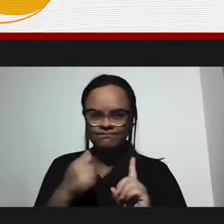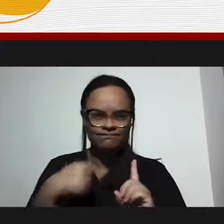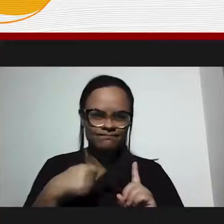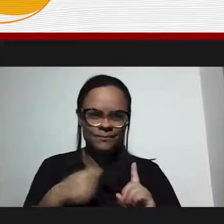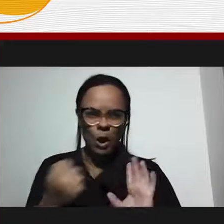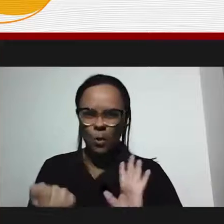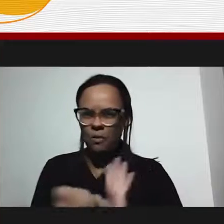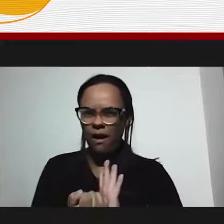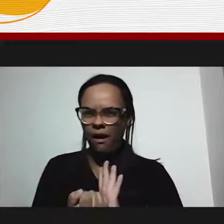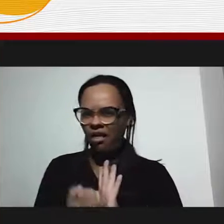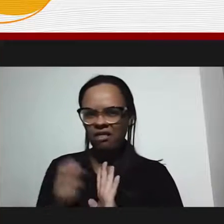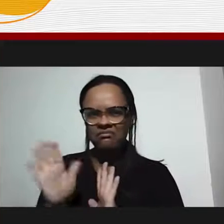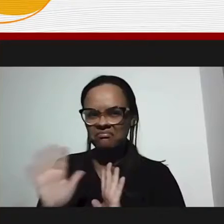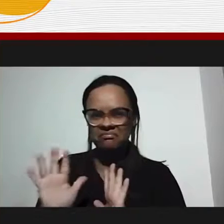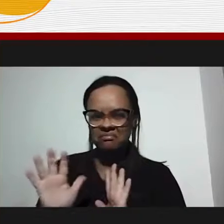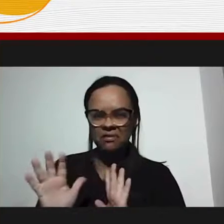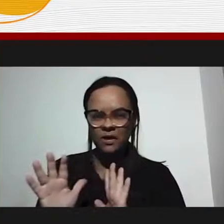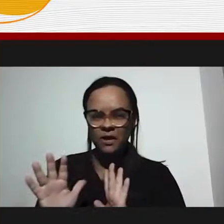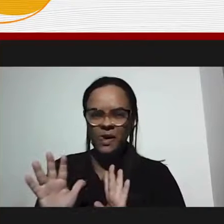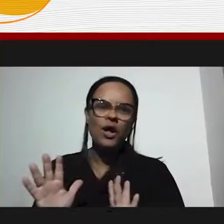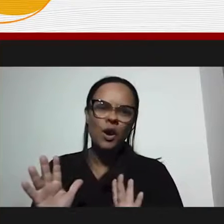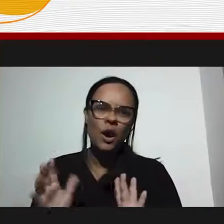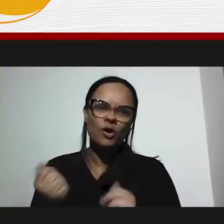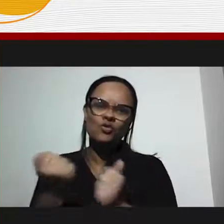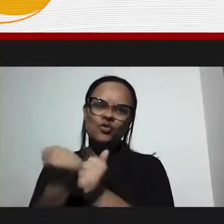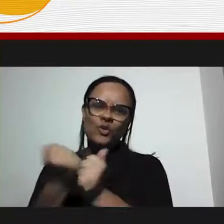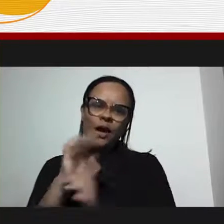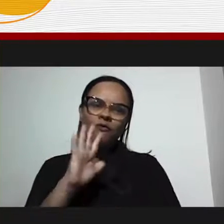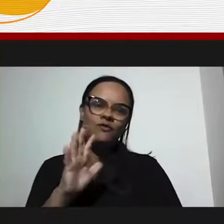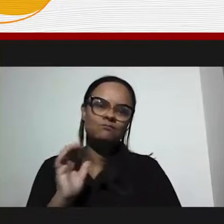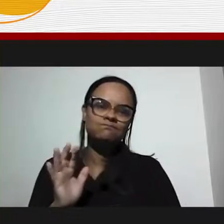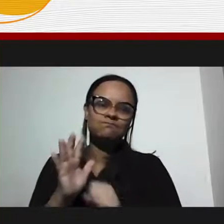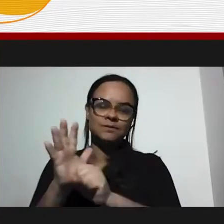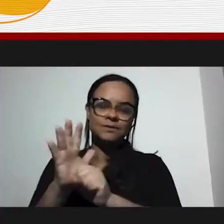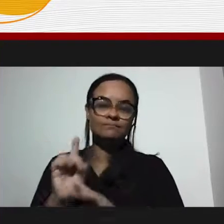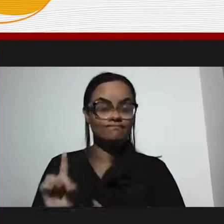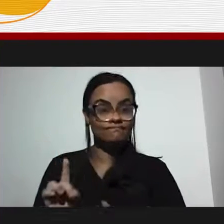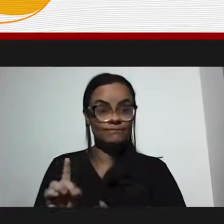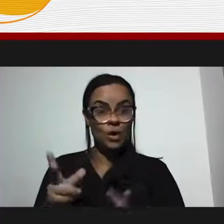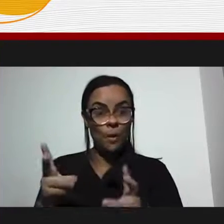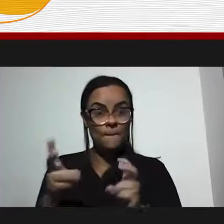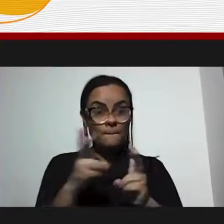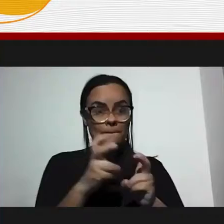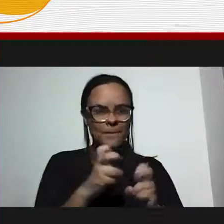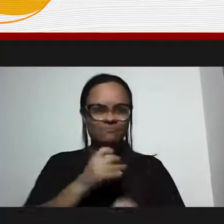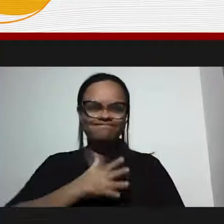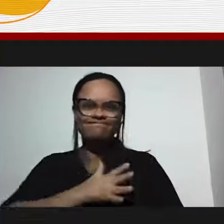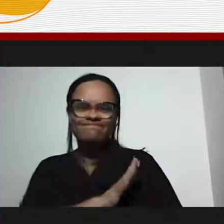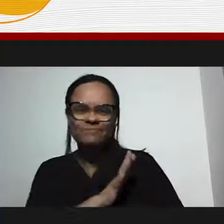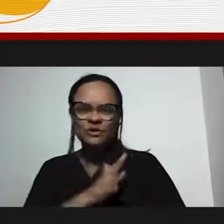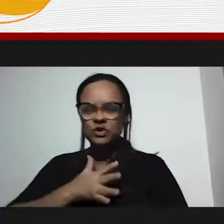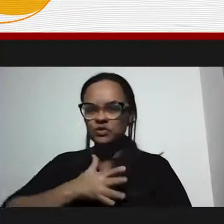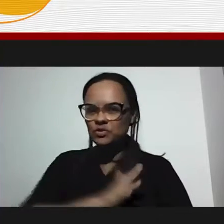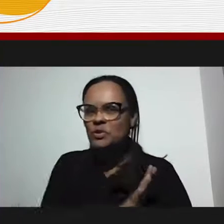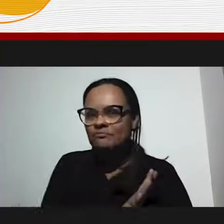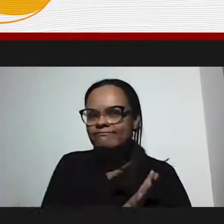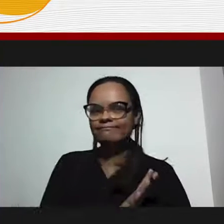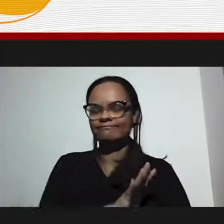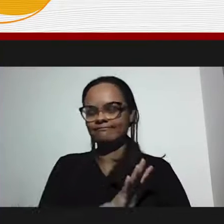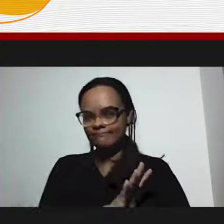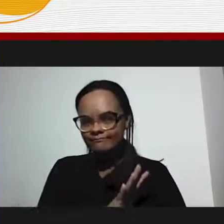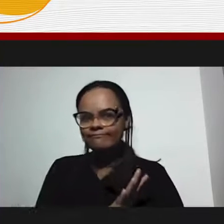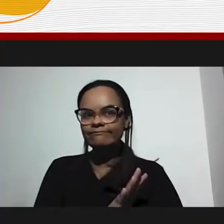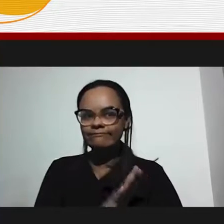minha marca, eu estou fazendo isso só para ajudar. E o que eu vi ali? Eu vi um preconceito e eu via que